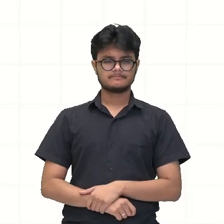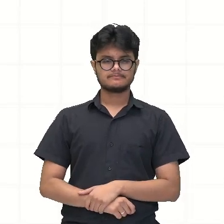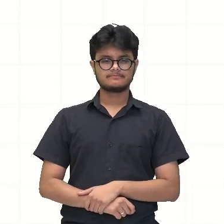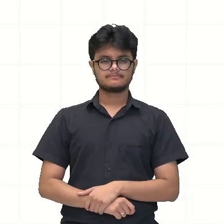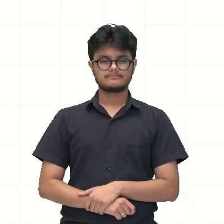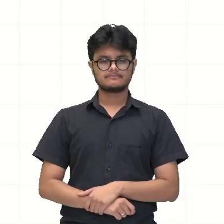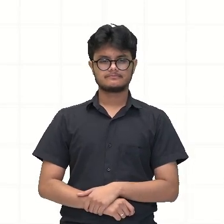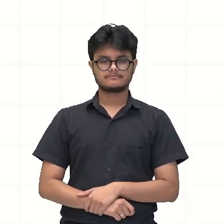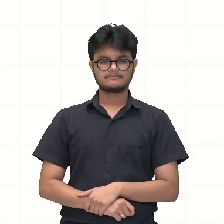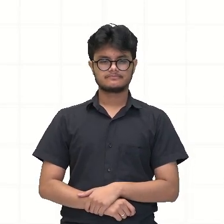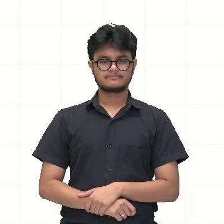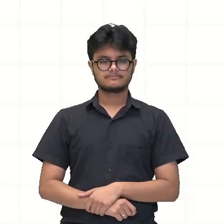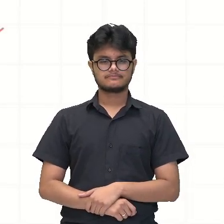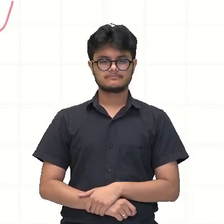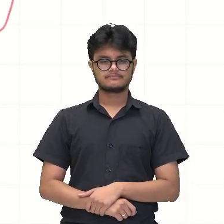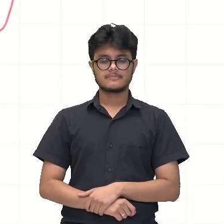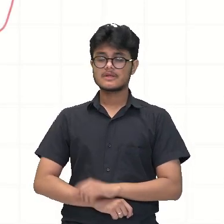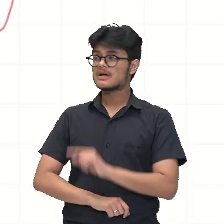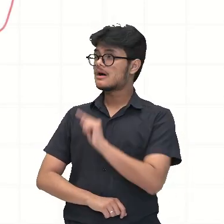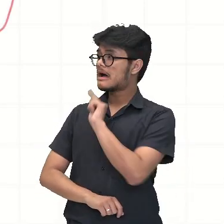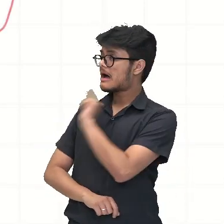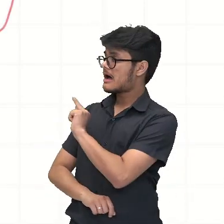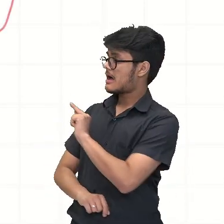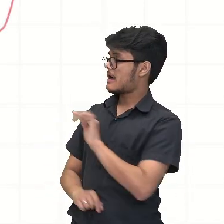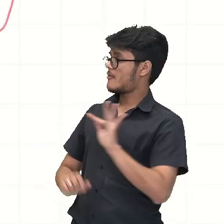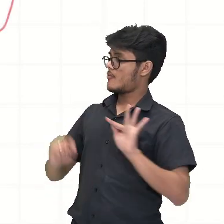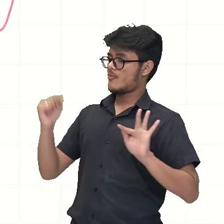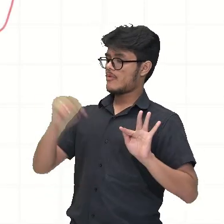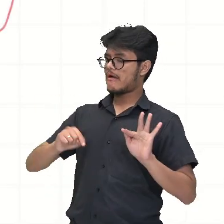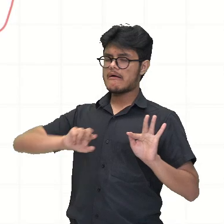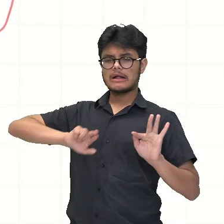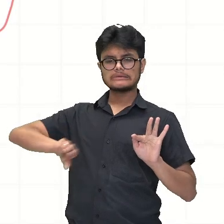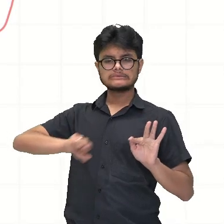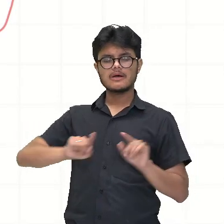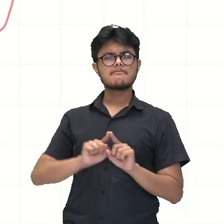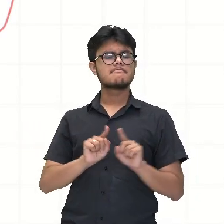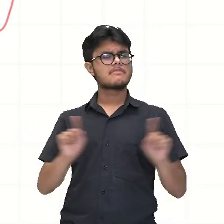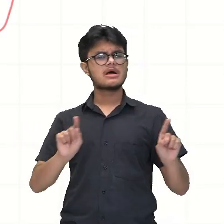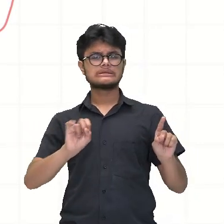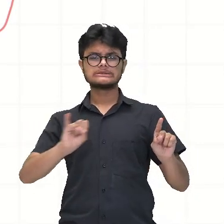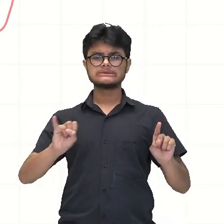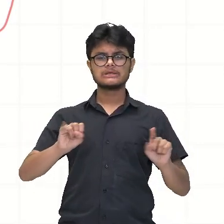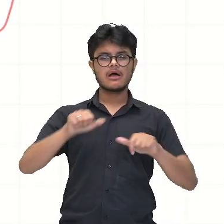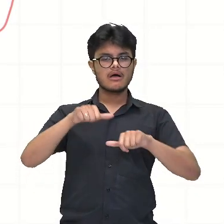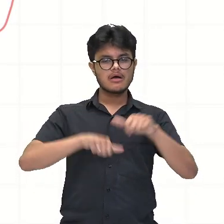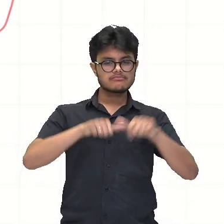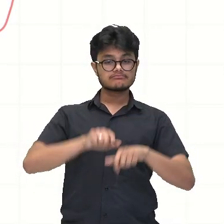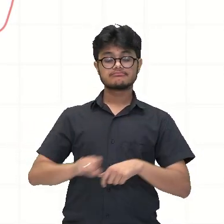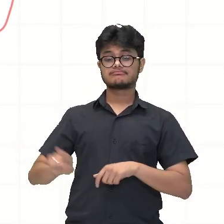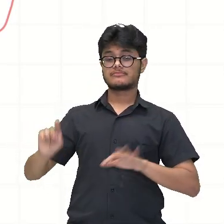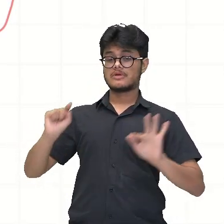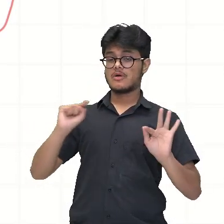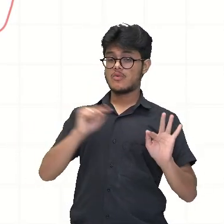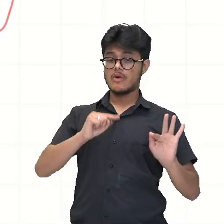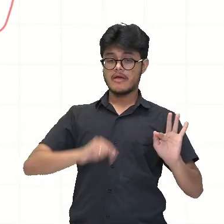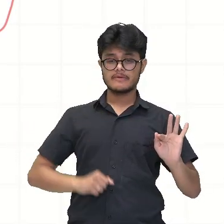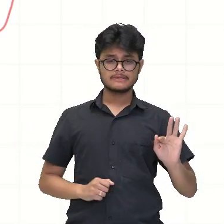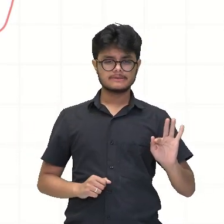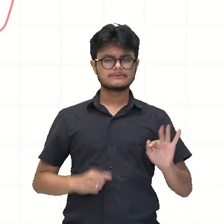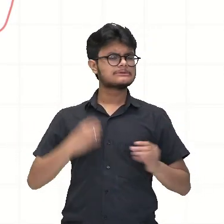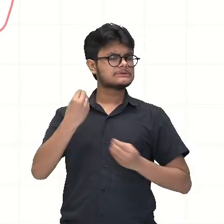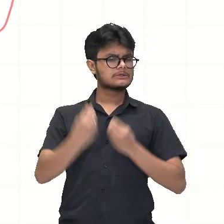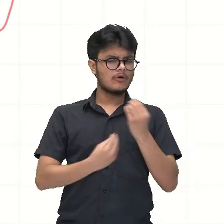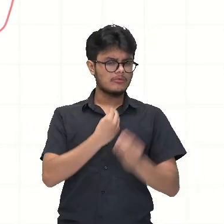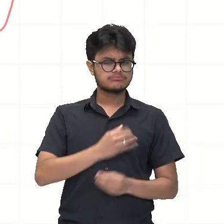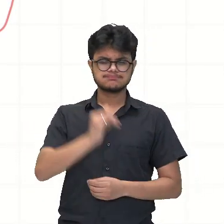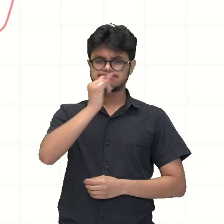está mostrando, ele está dizendo que a função é essa, né? Mas se a gente fosse verificar a função, a